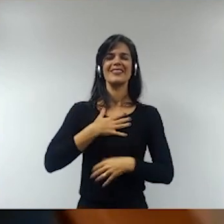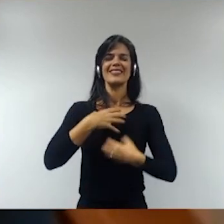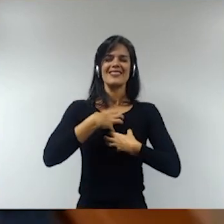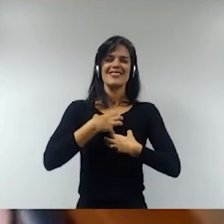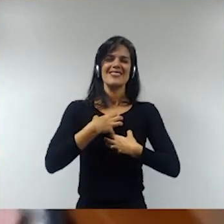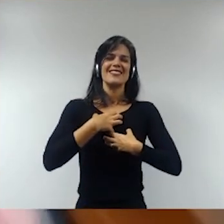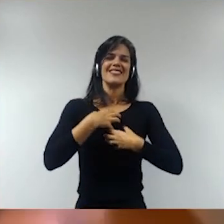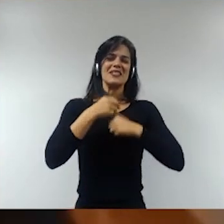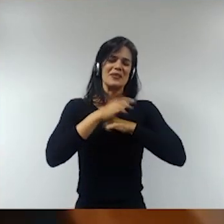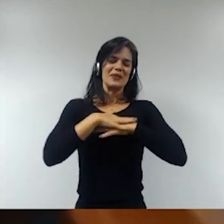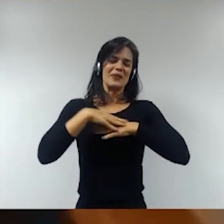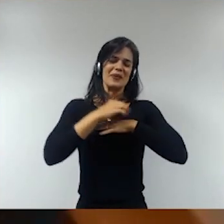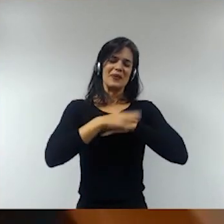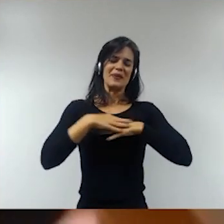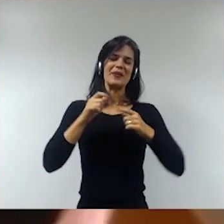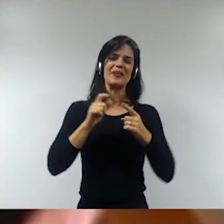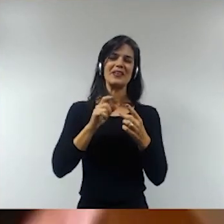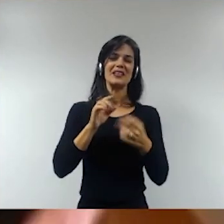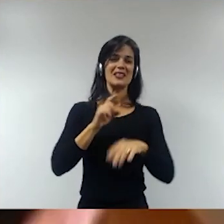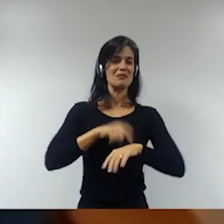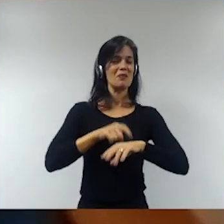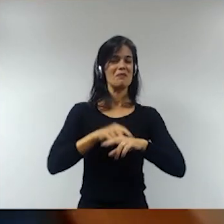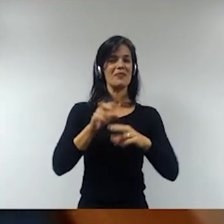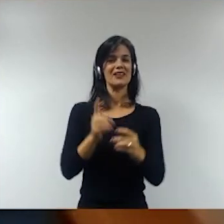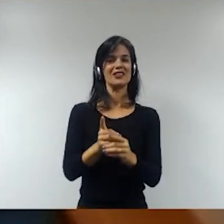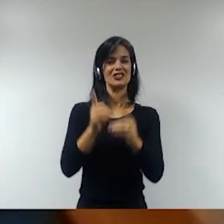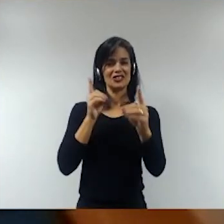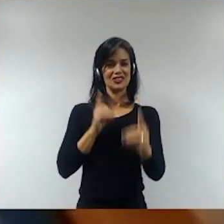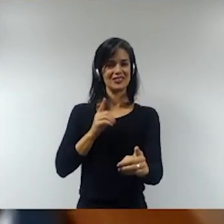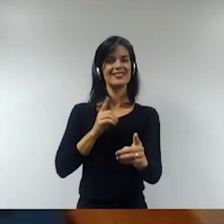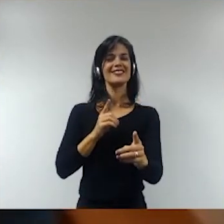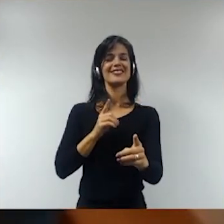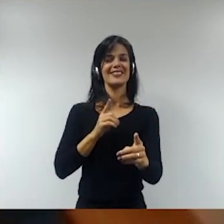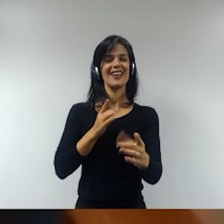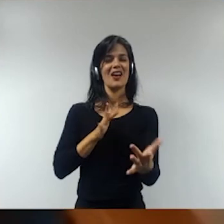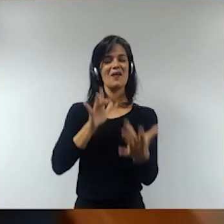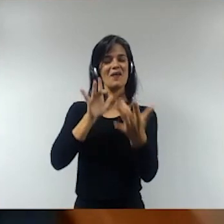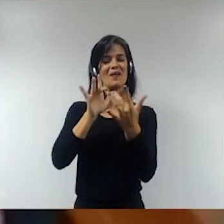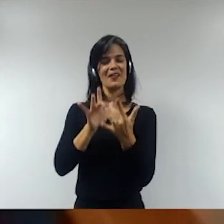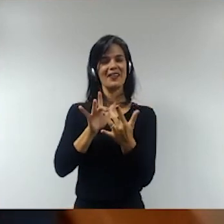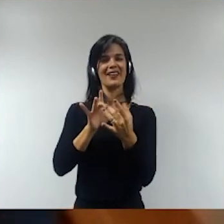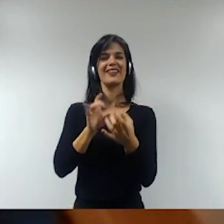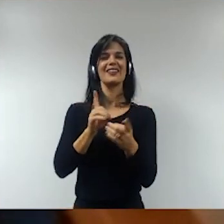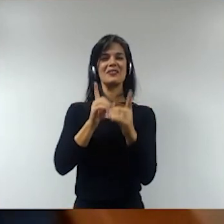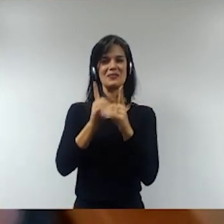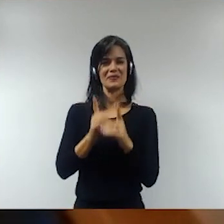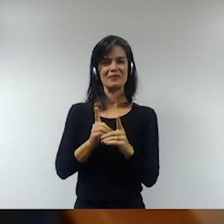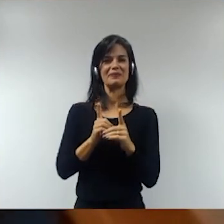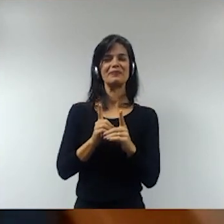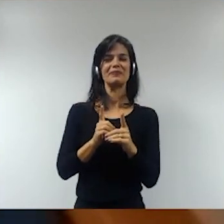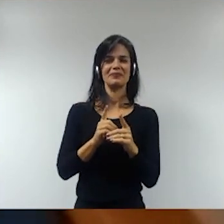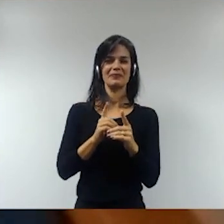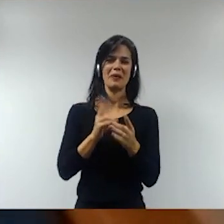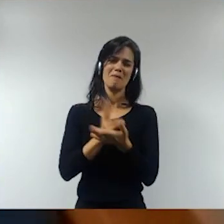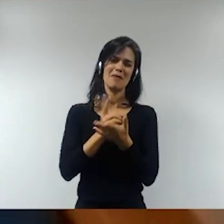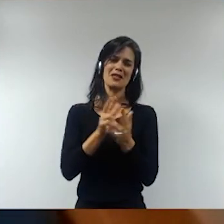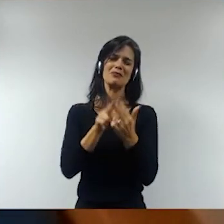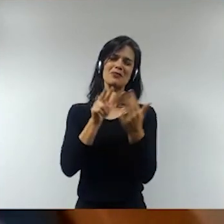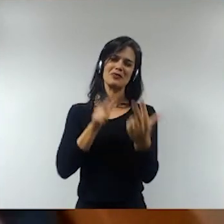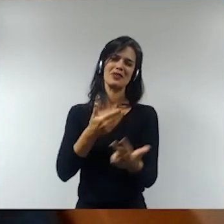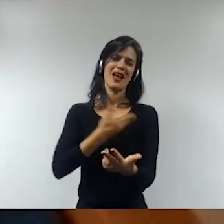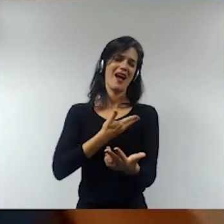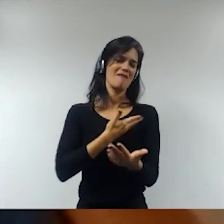por esse momento de distanciamento e trouxe essa aproximação, ainda que virtual, mas aproximação desses